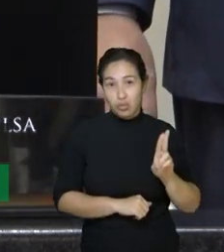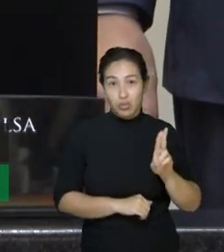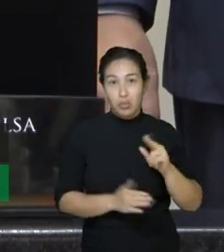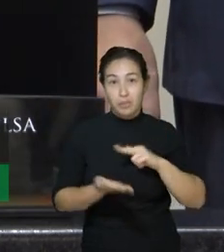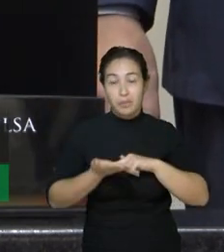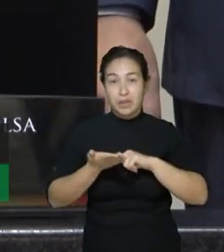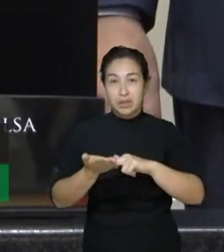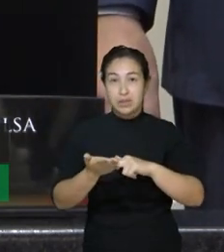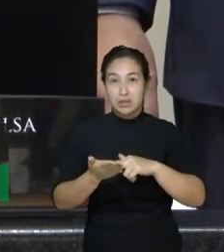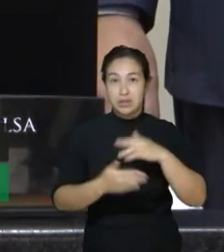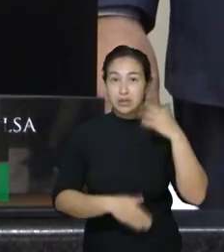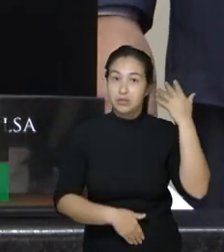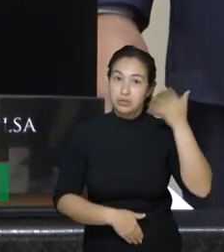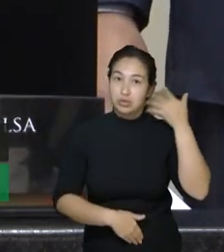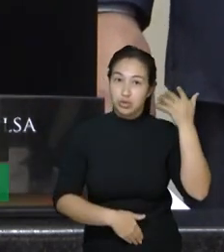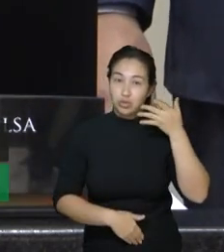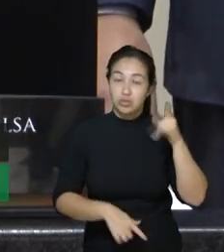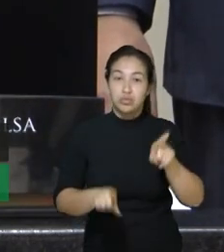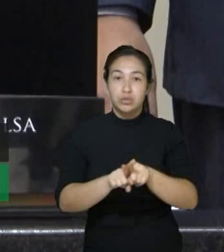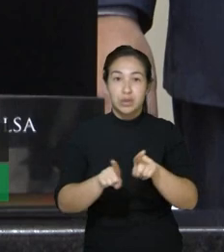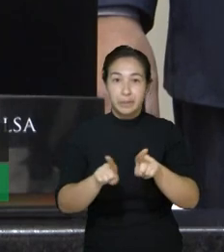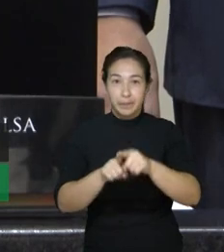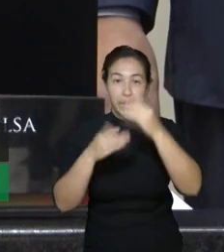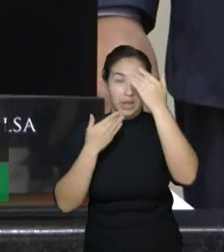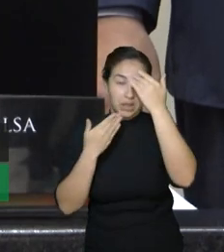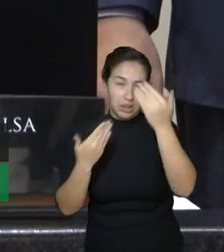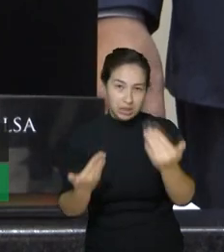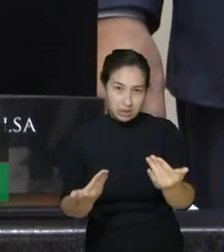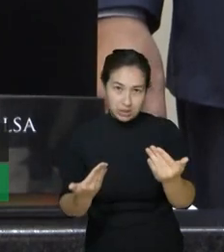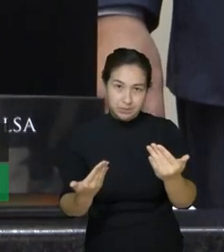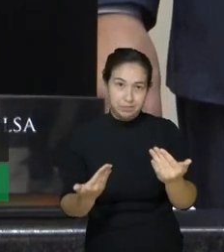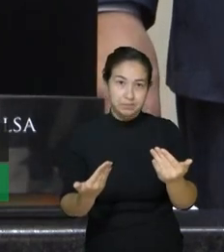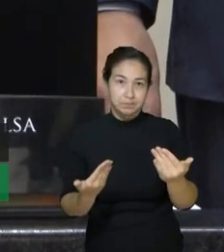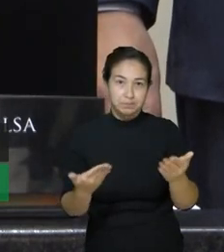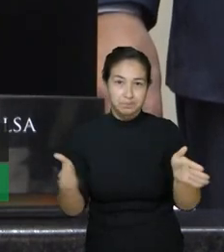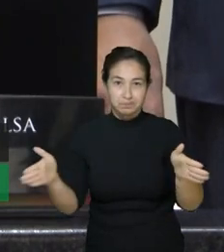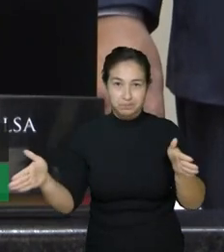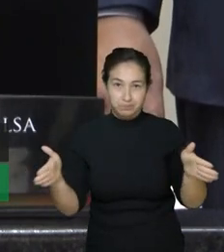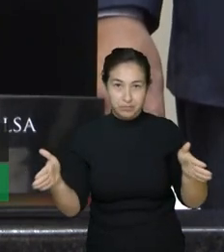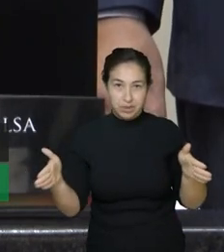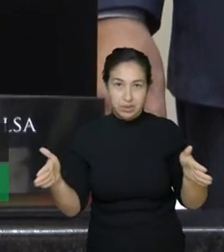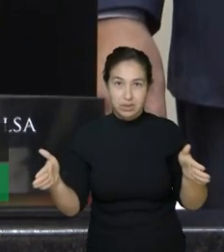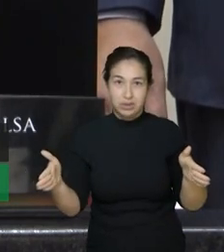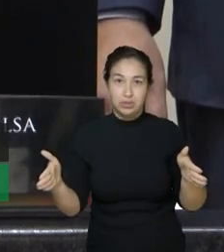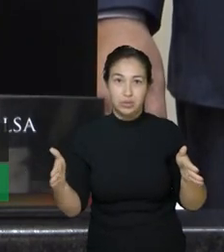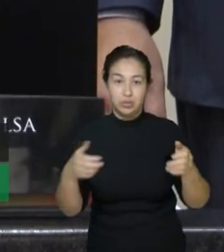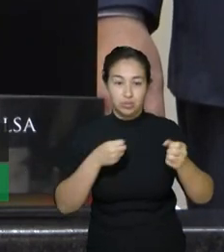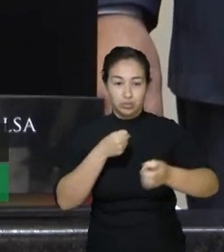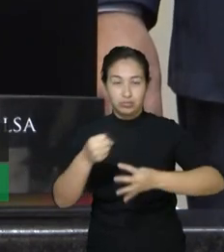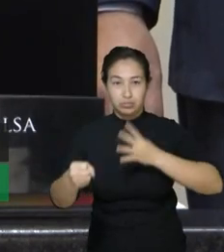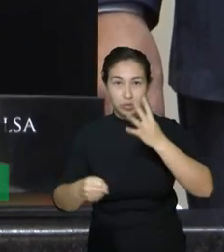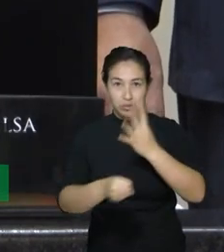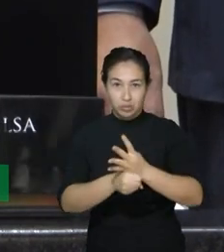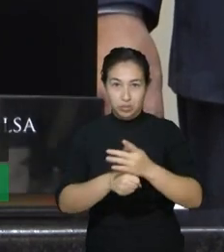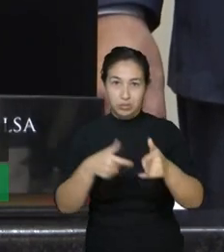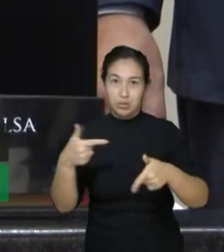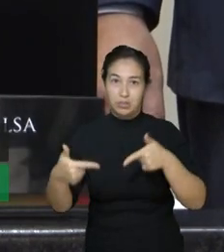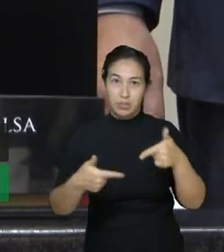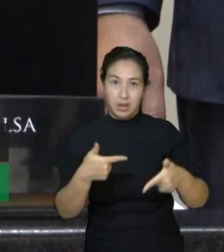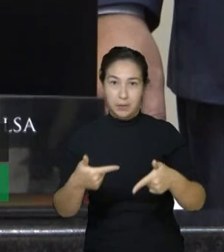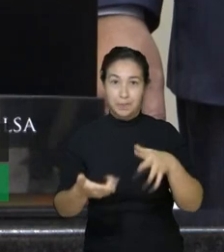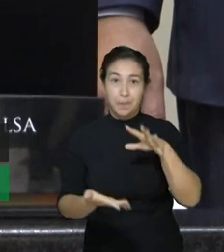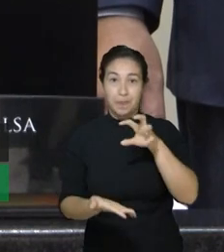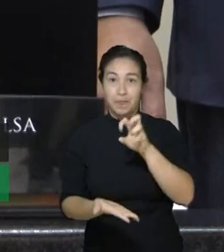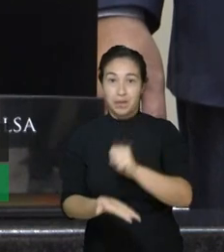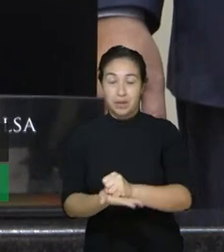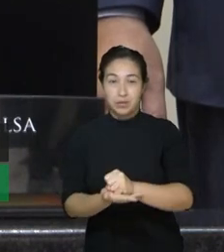mensagem de também de agradecimento ao Parlamento nesses 4 anos. Eu tenho escrito,